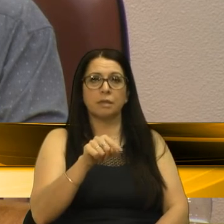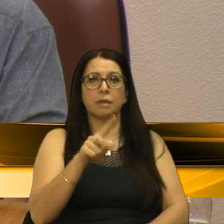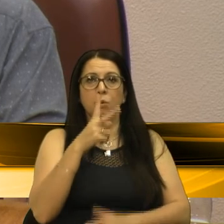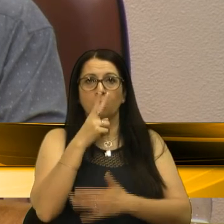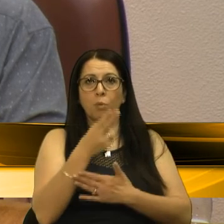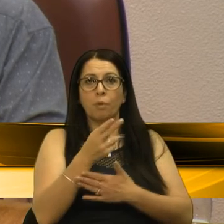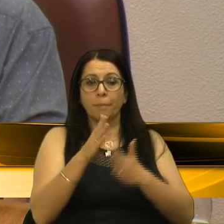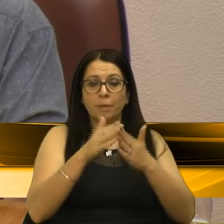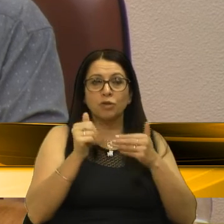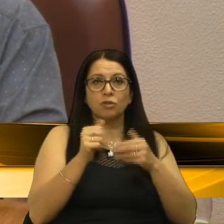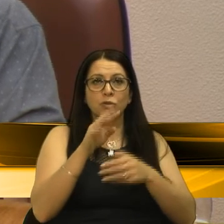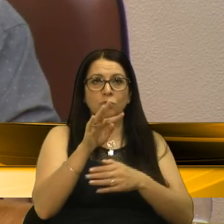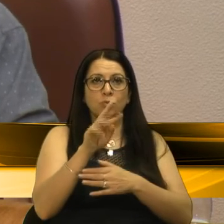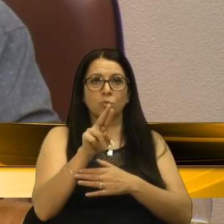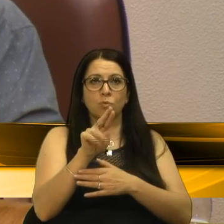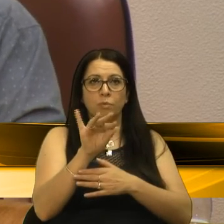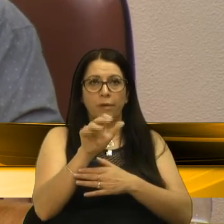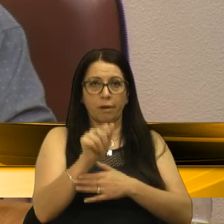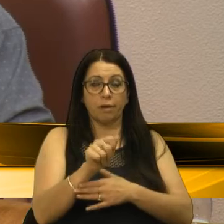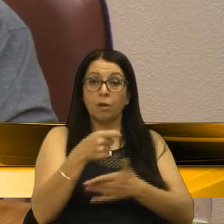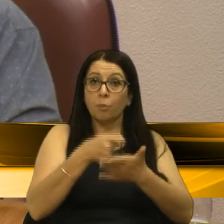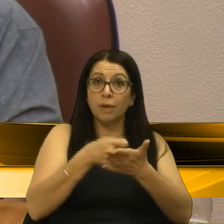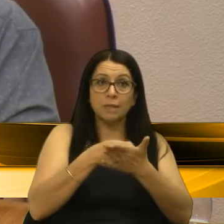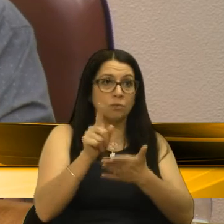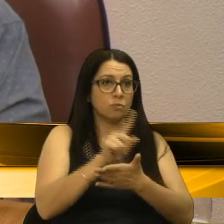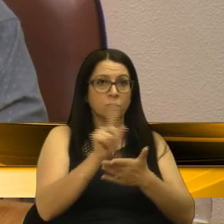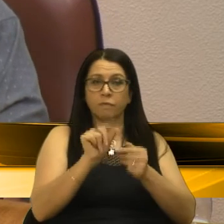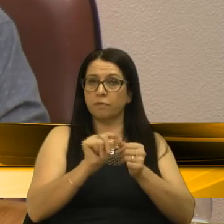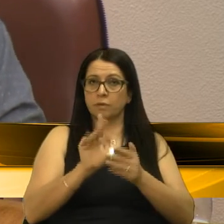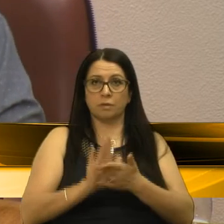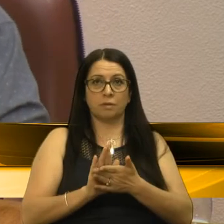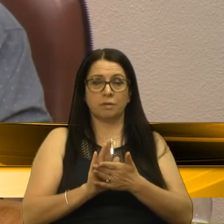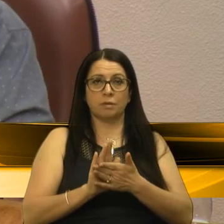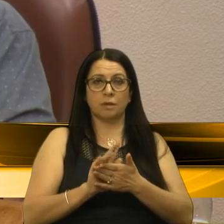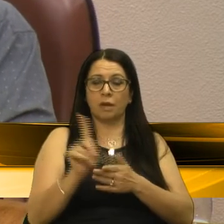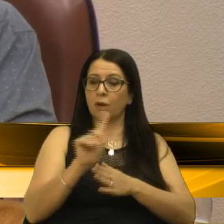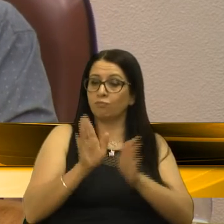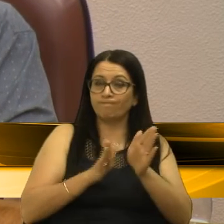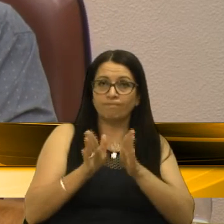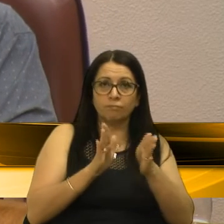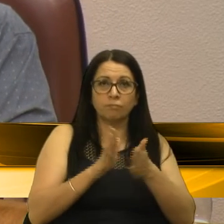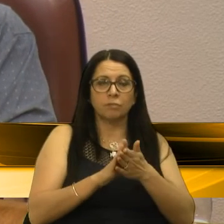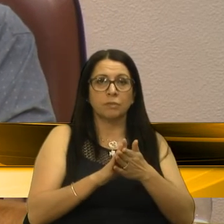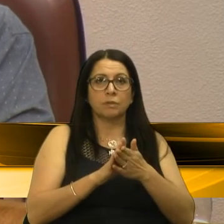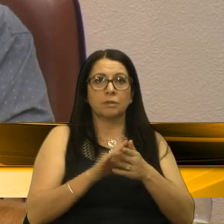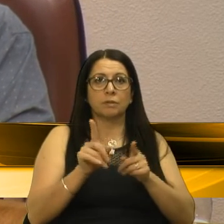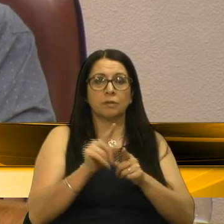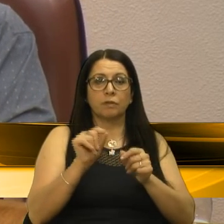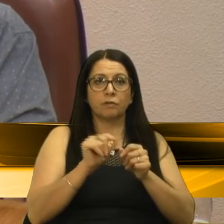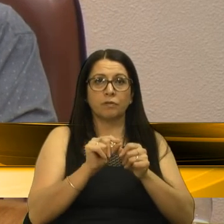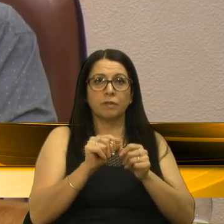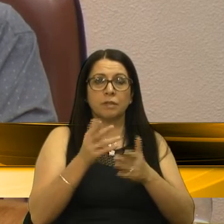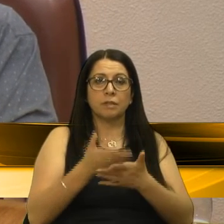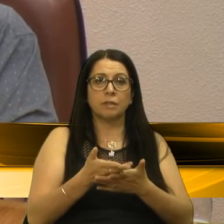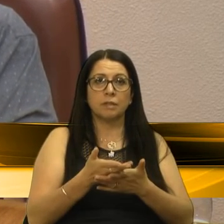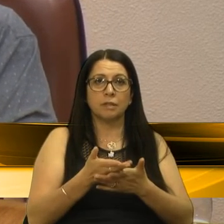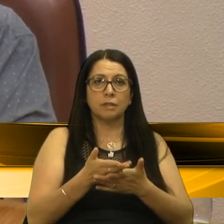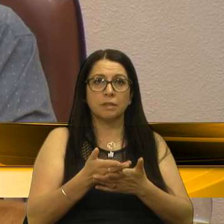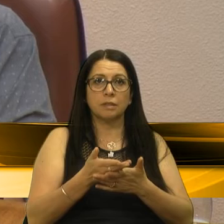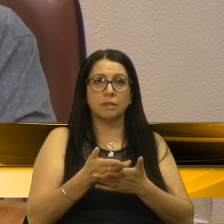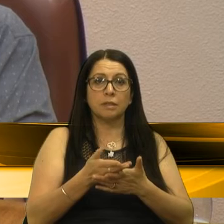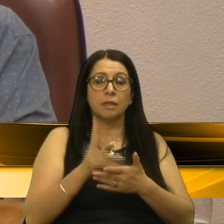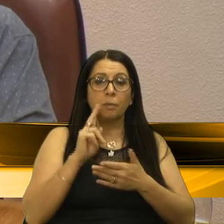deduzido como pedido de tutela, obrigação de não fazer, inviabilizar e de fazer